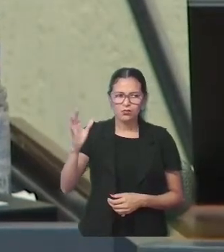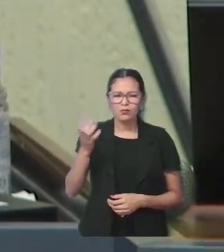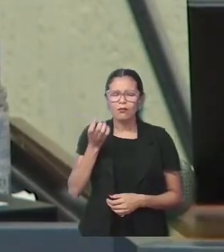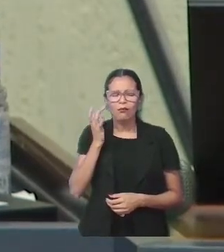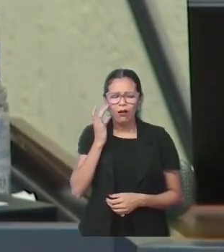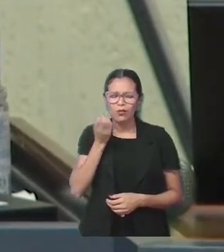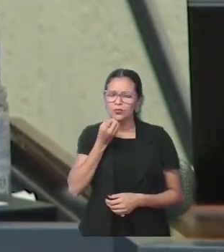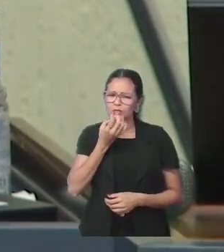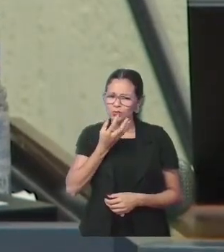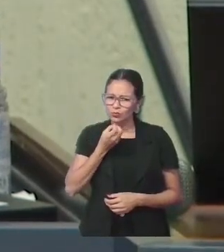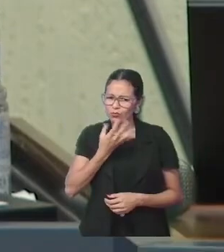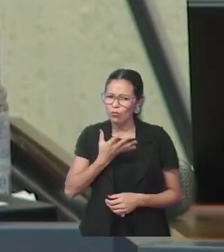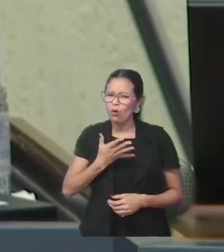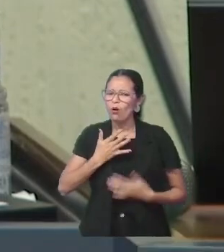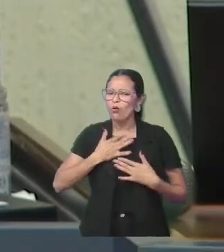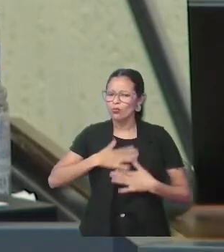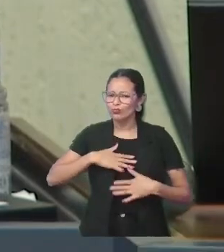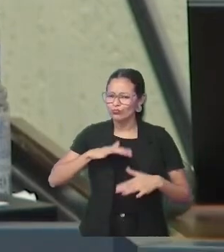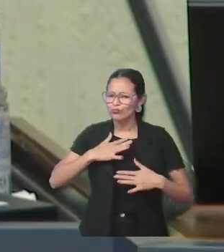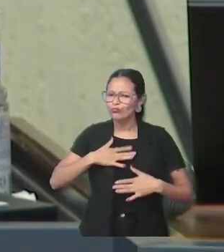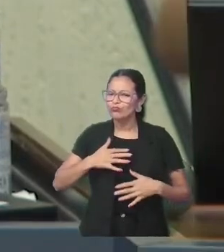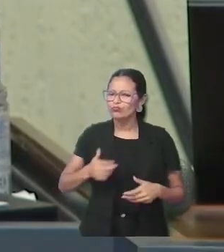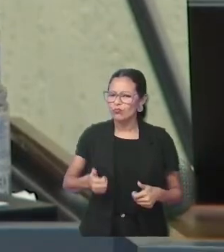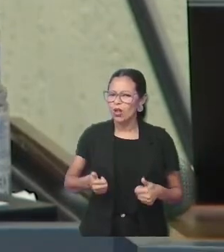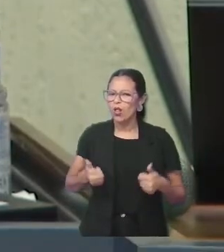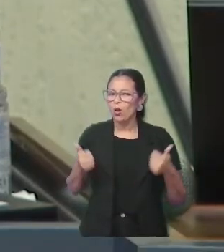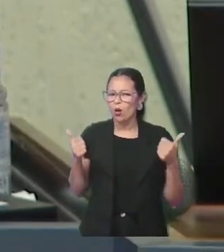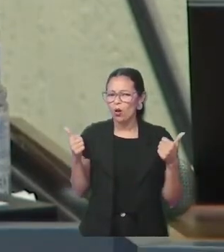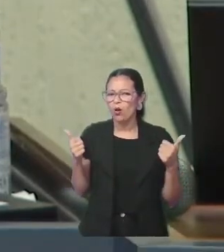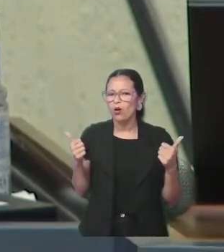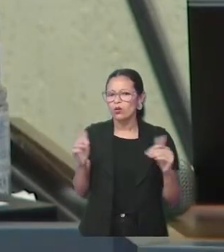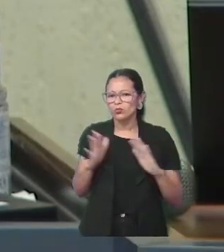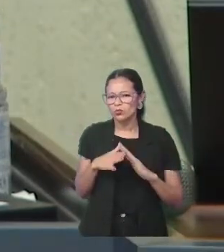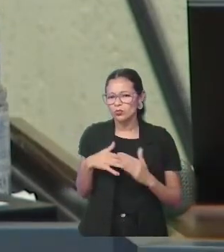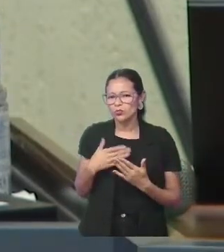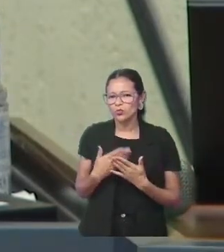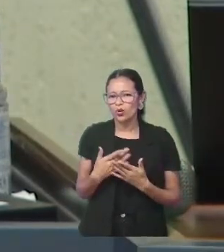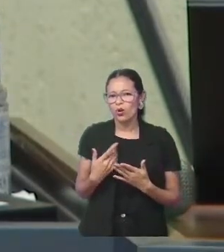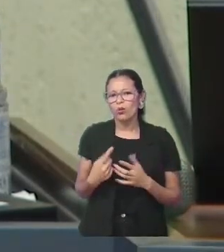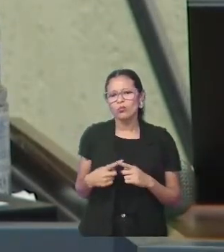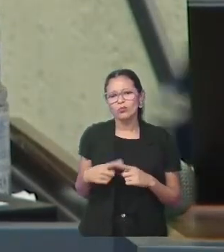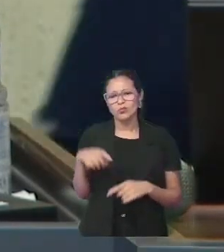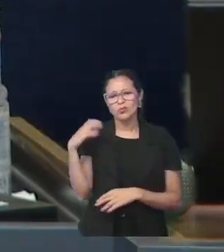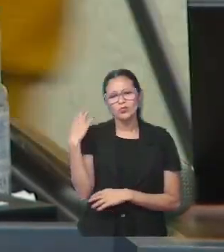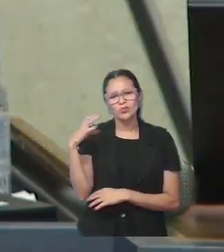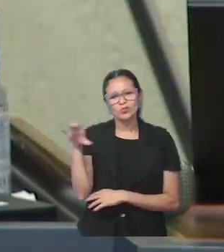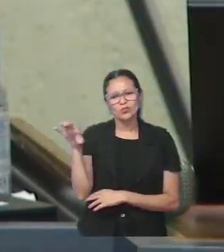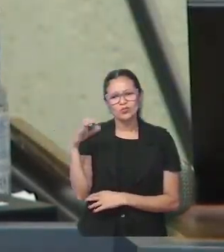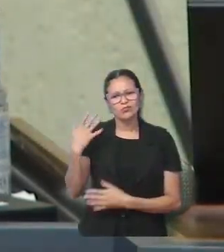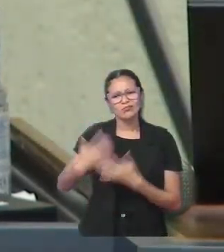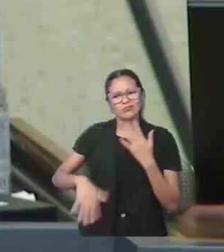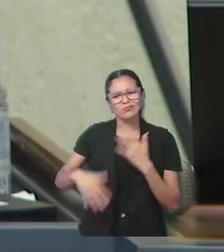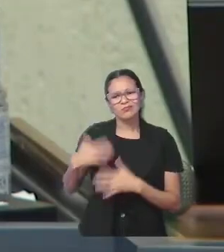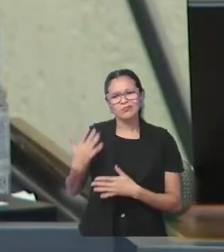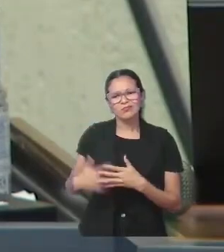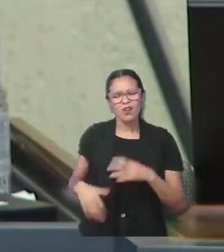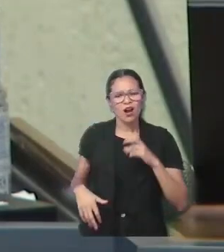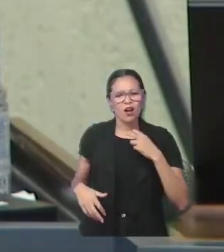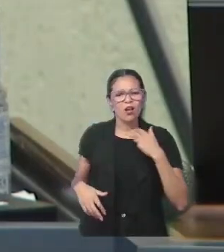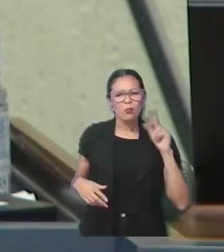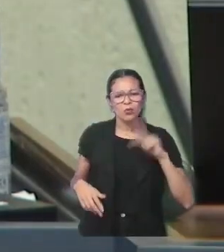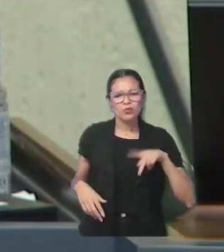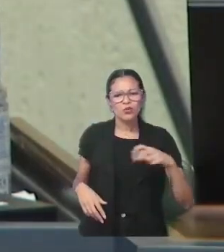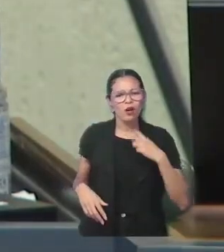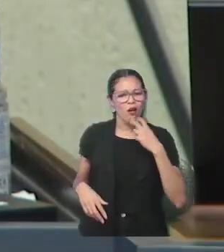os ar-condicionados para trazer conforto nas escolas e também por causa que os ventiladores atrapalham muito os professores falando e